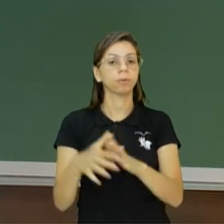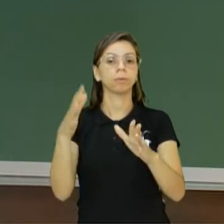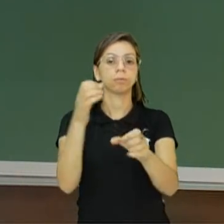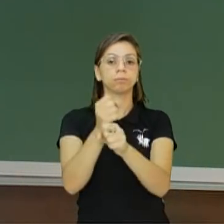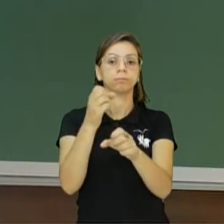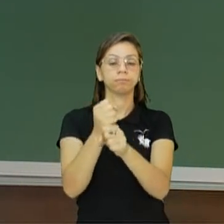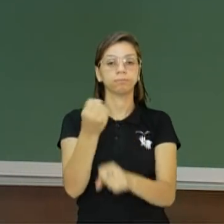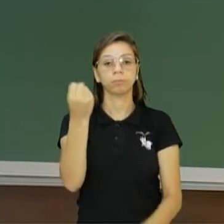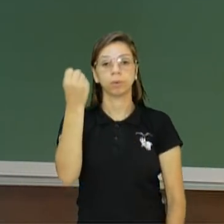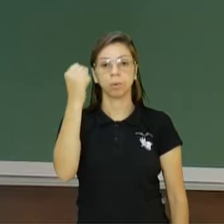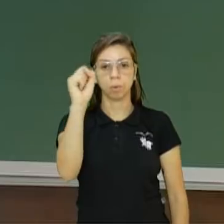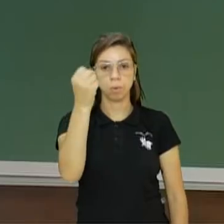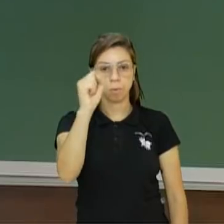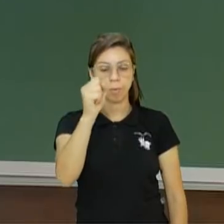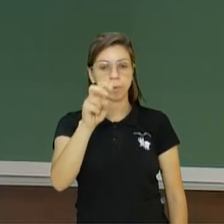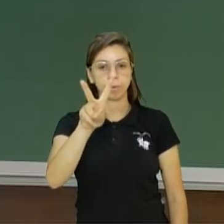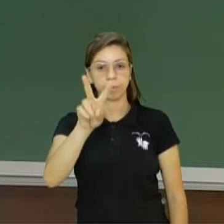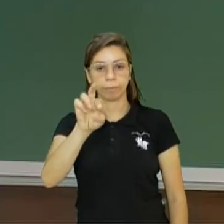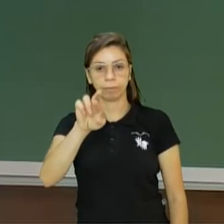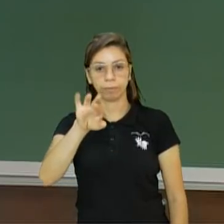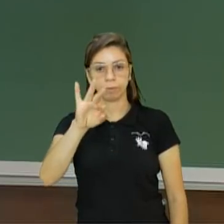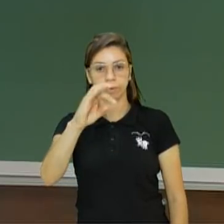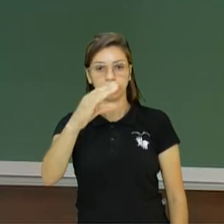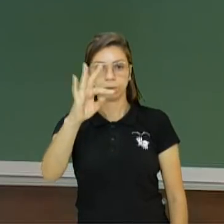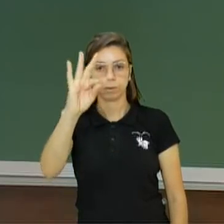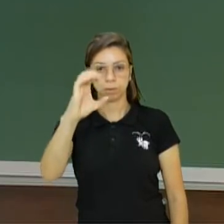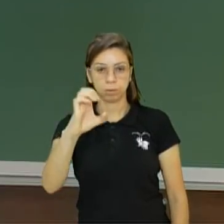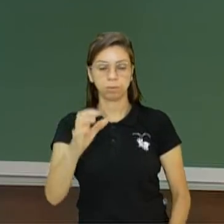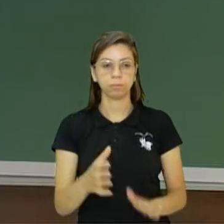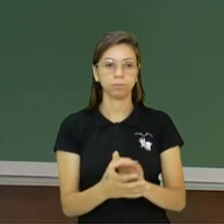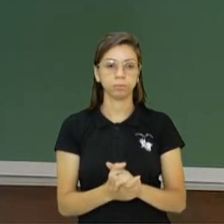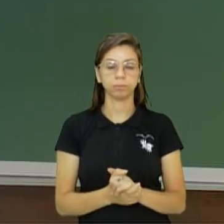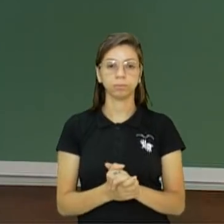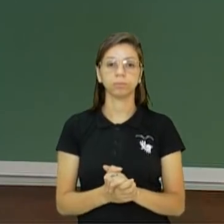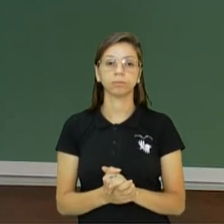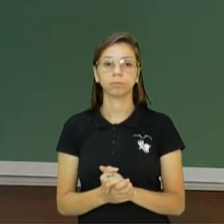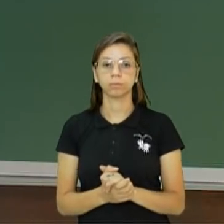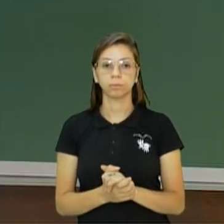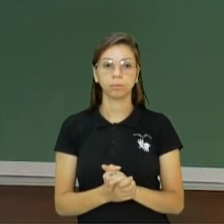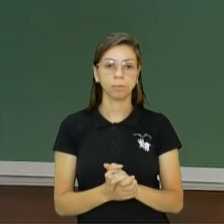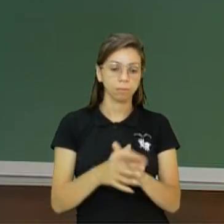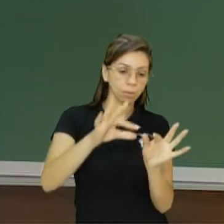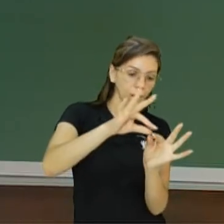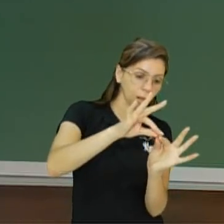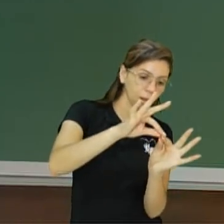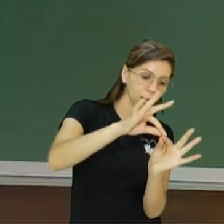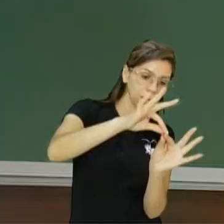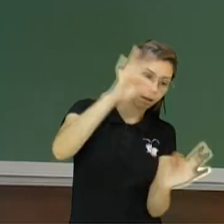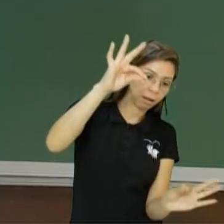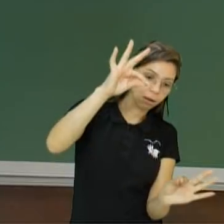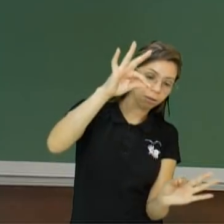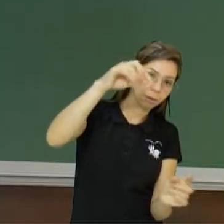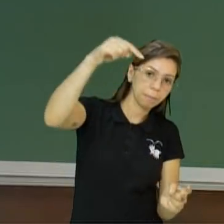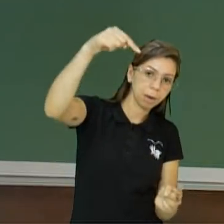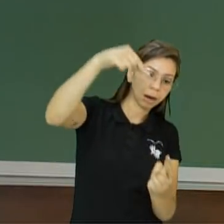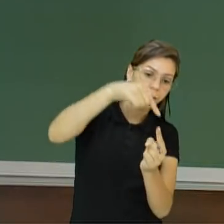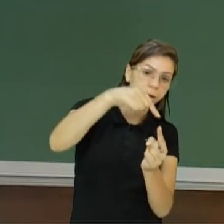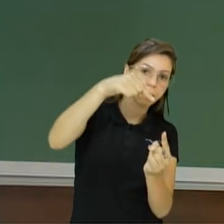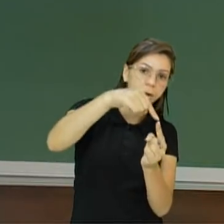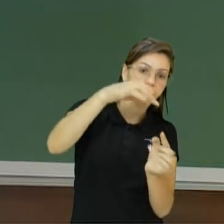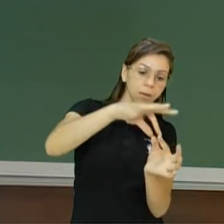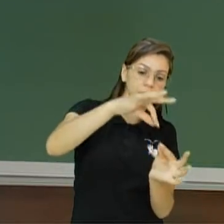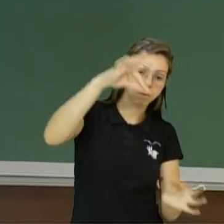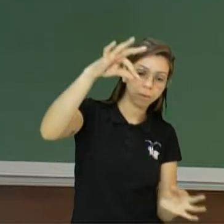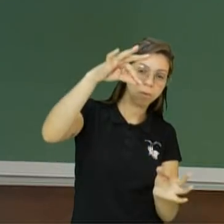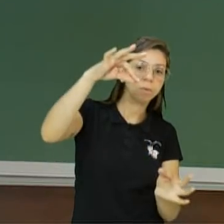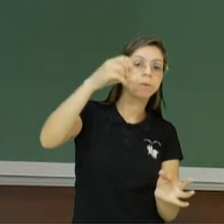8 jujubas, 8 vértices. E as arestas são todos os palitinhos que nós usamos para